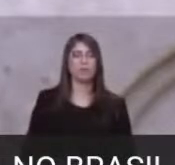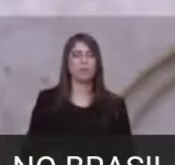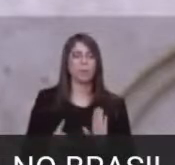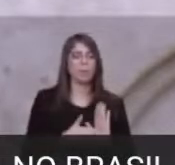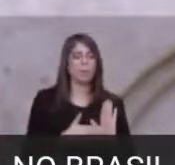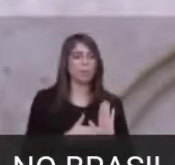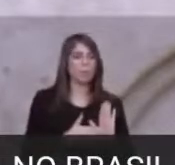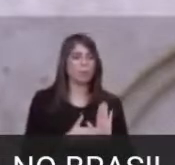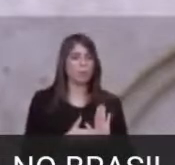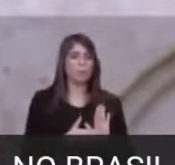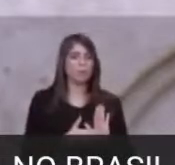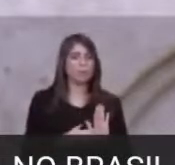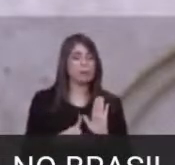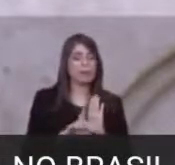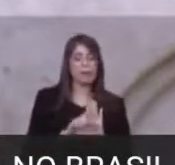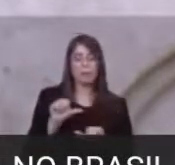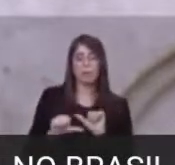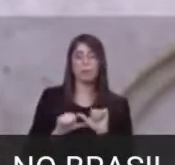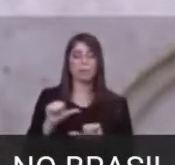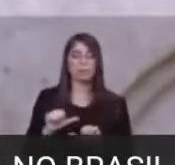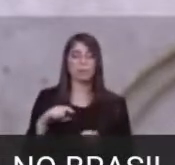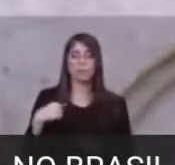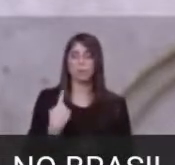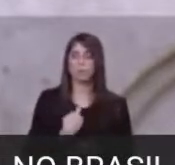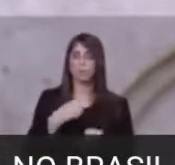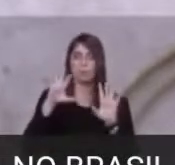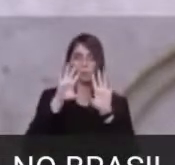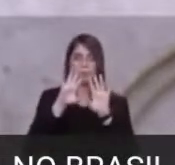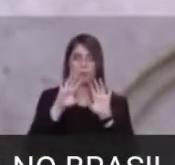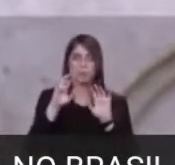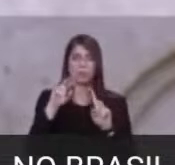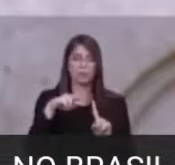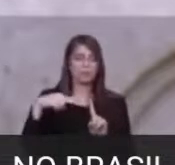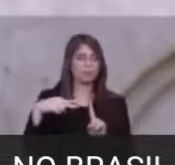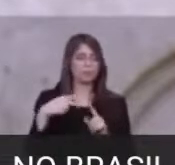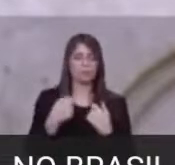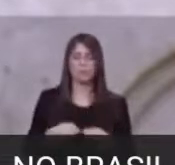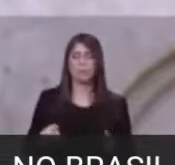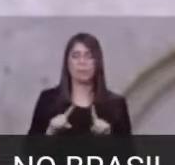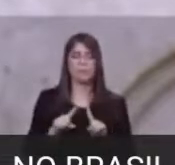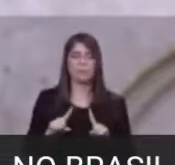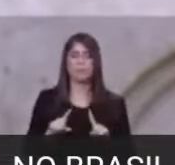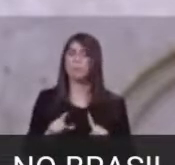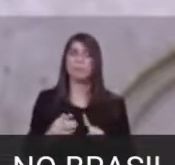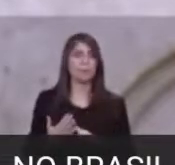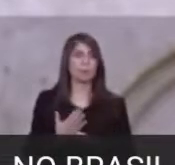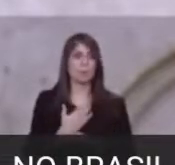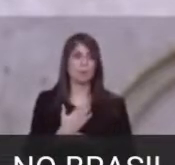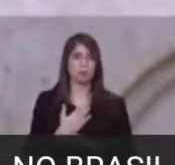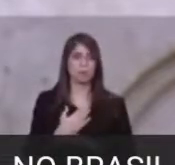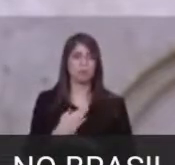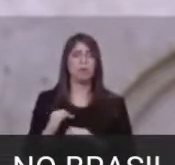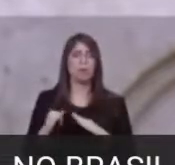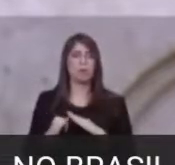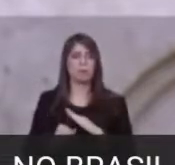de mudanças legislativas que, na visão da Corte, não são necessárias e não contribuem para a institucionalidade do país, cabe fazer